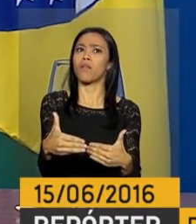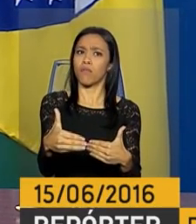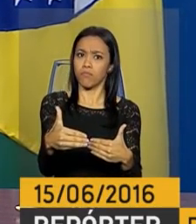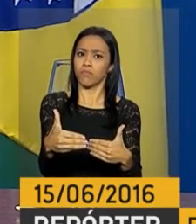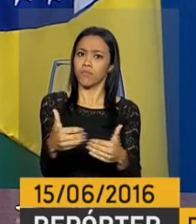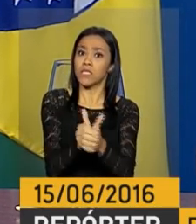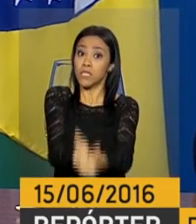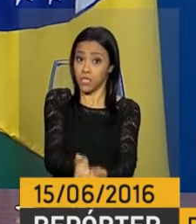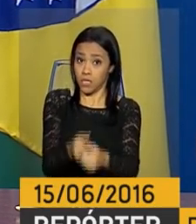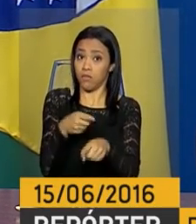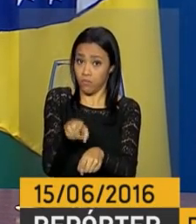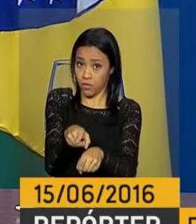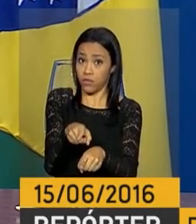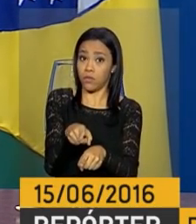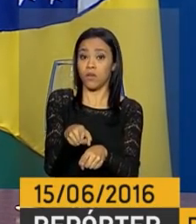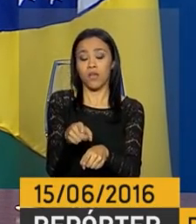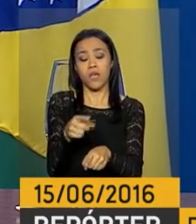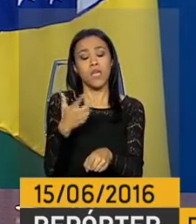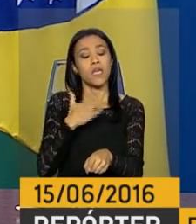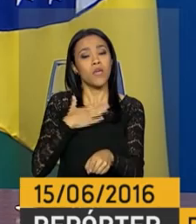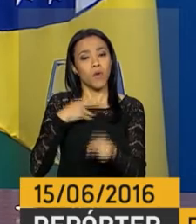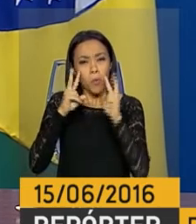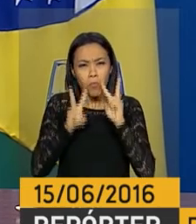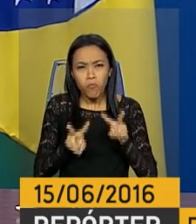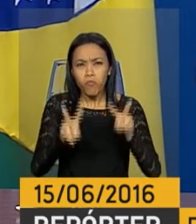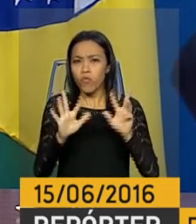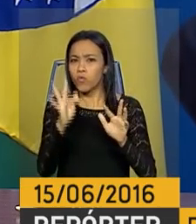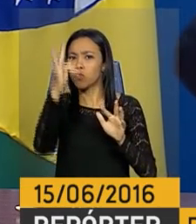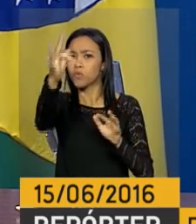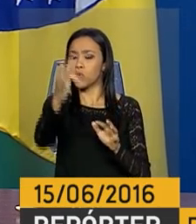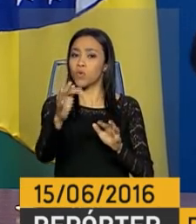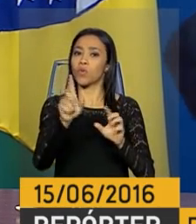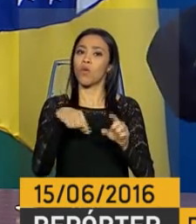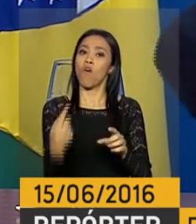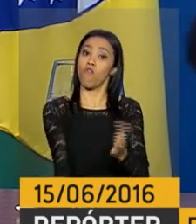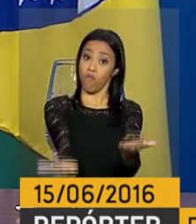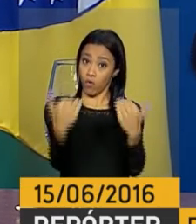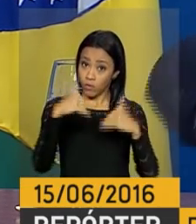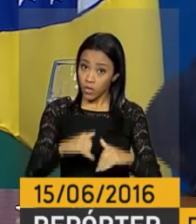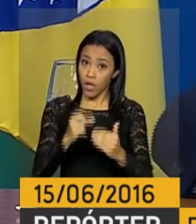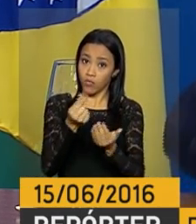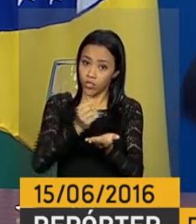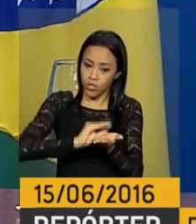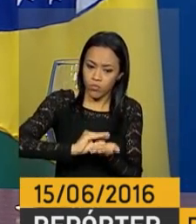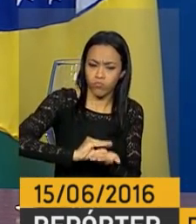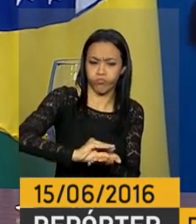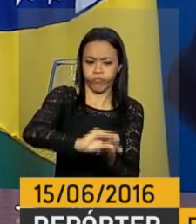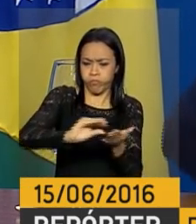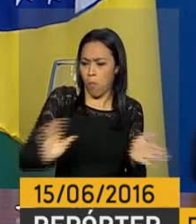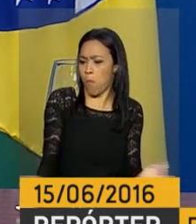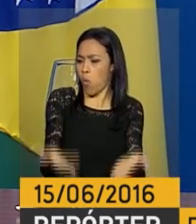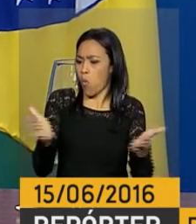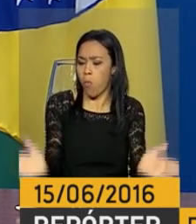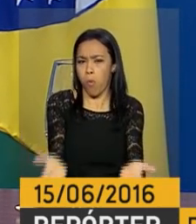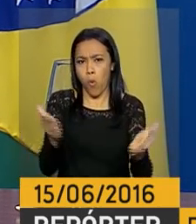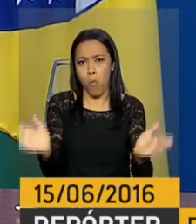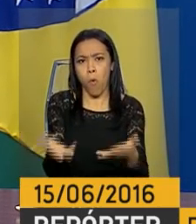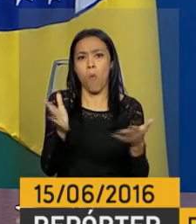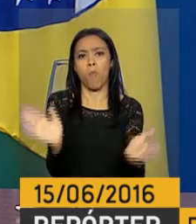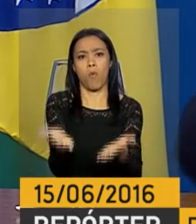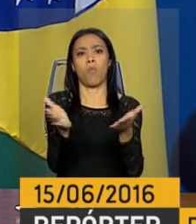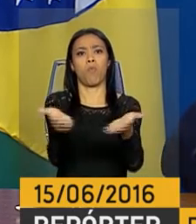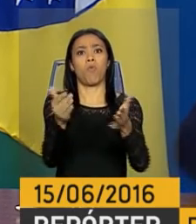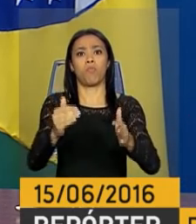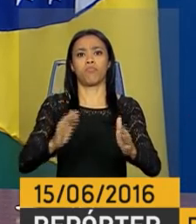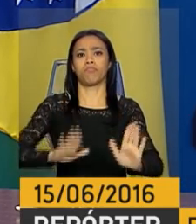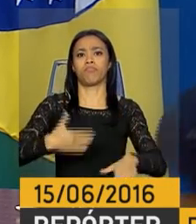até o que é a minha expectativa, voltar com investimentos e ganhos de produtividade aumentar o potencial de crescimento